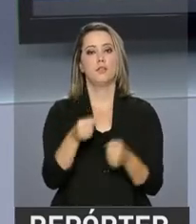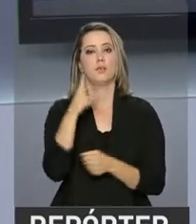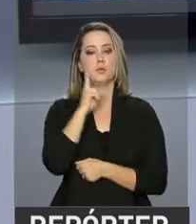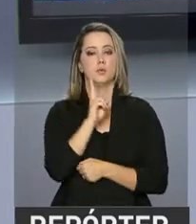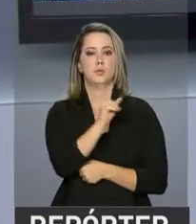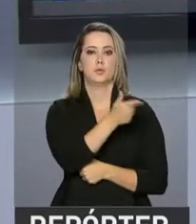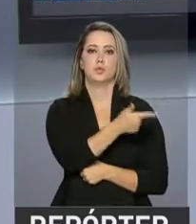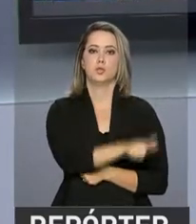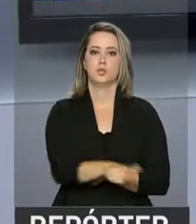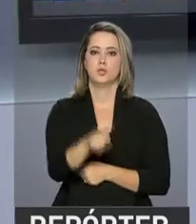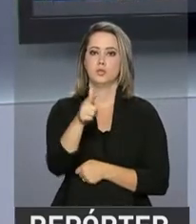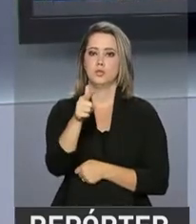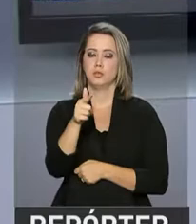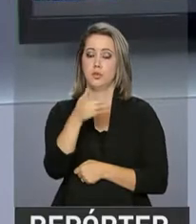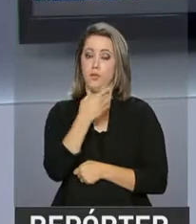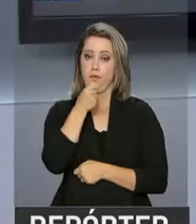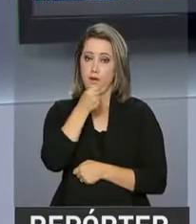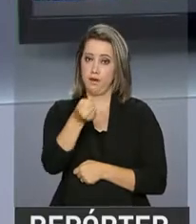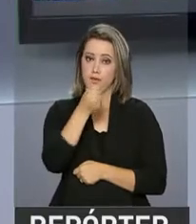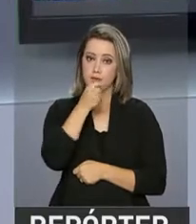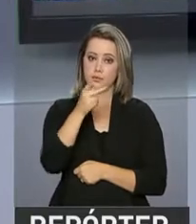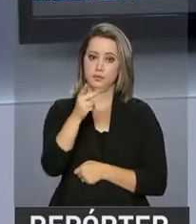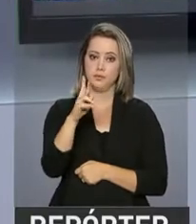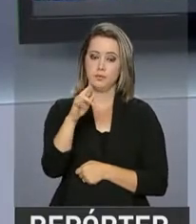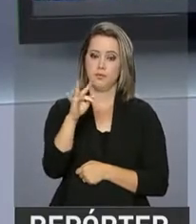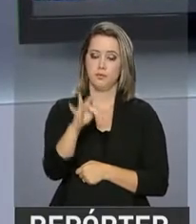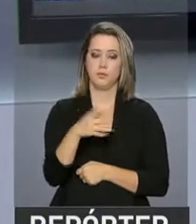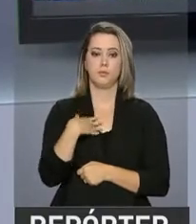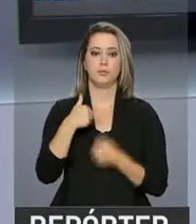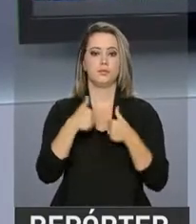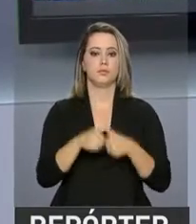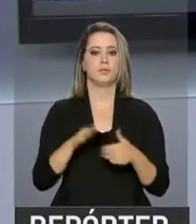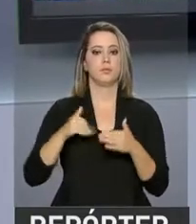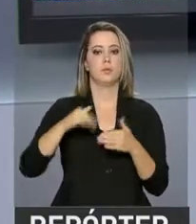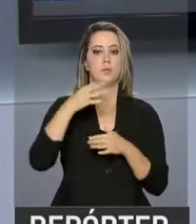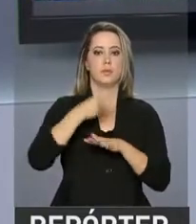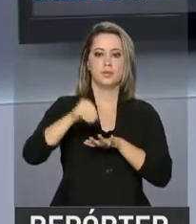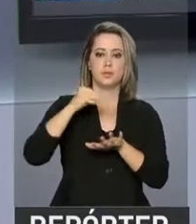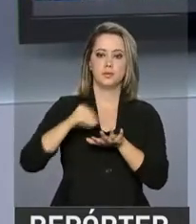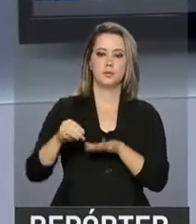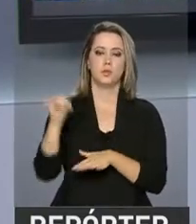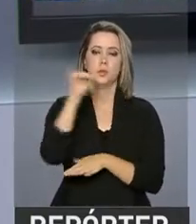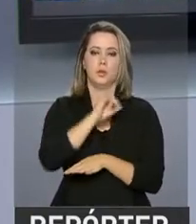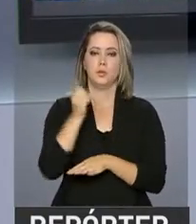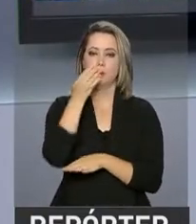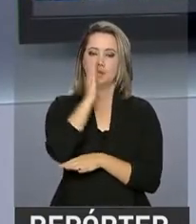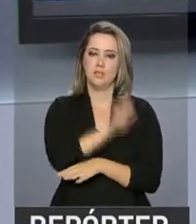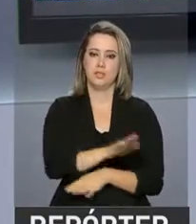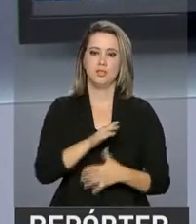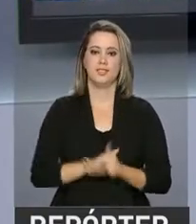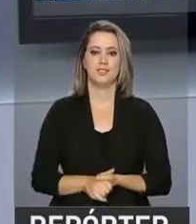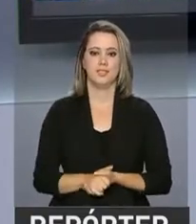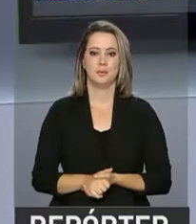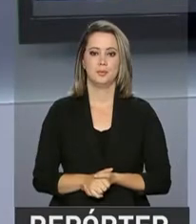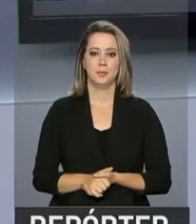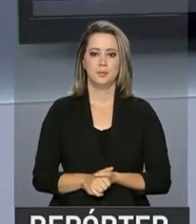noronha que está na crs e tem mais informações para a gente lá gabriela boa tarde mais fazer